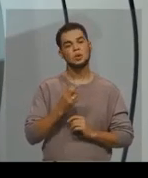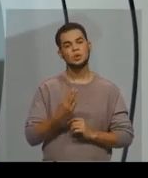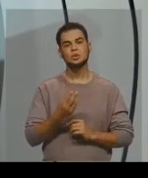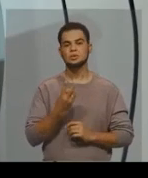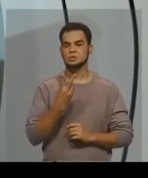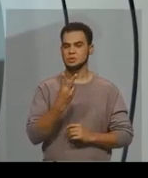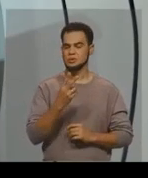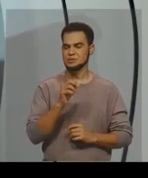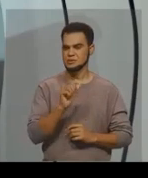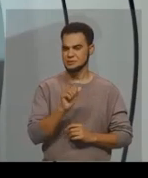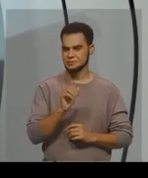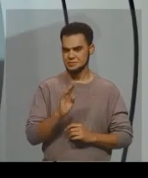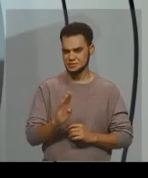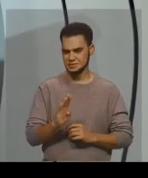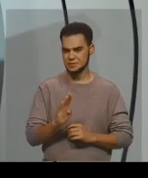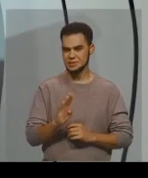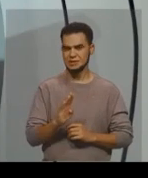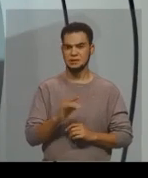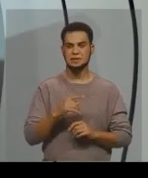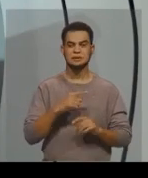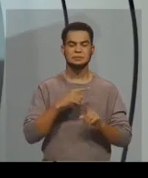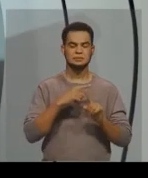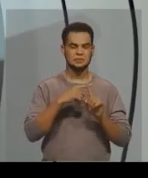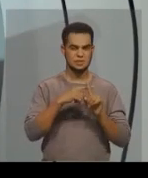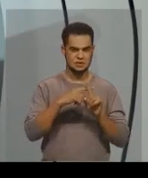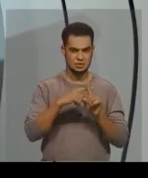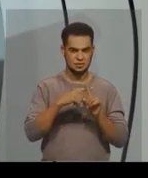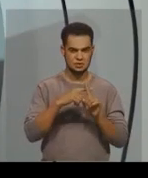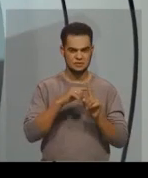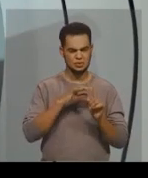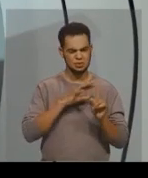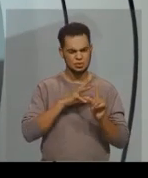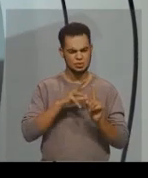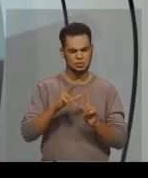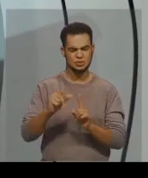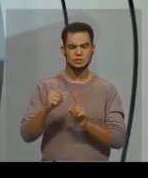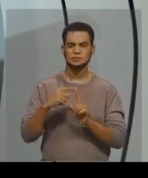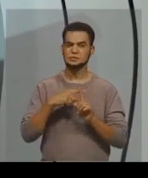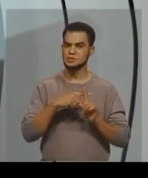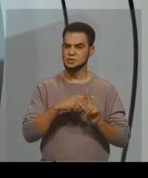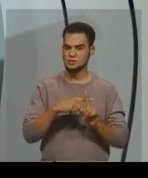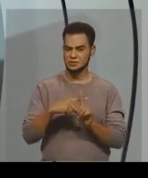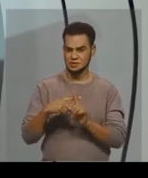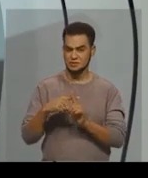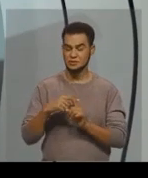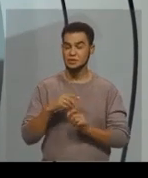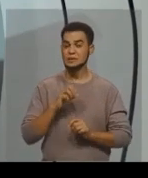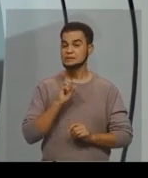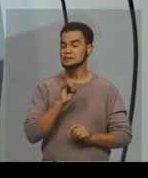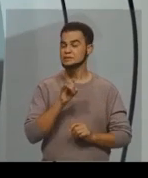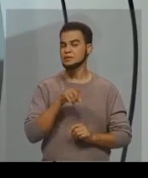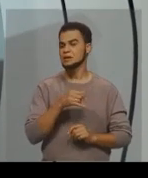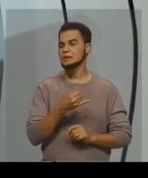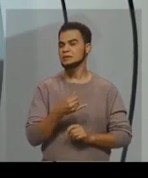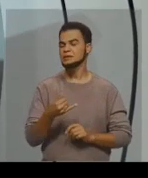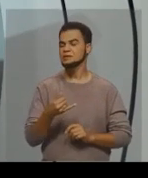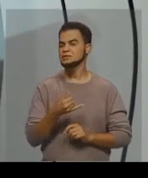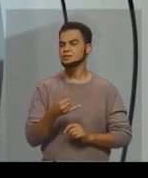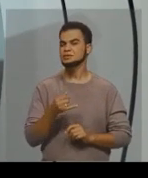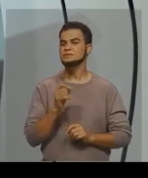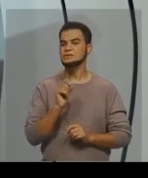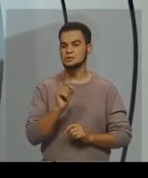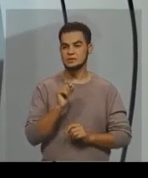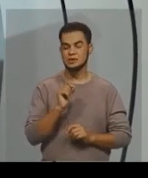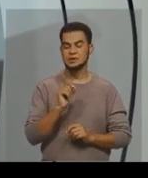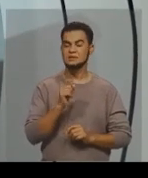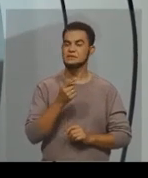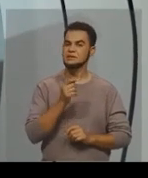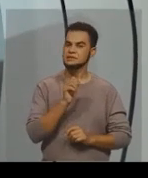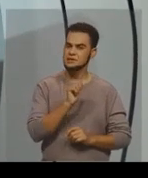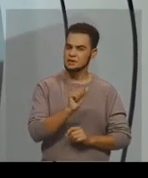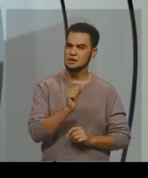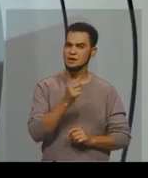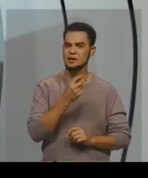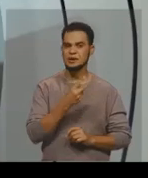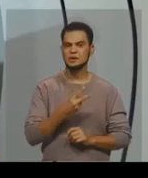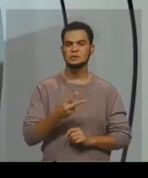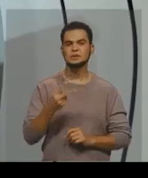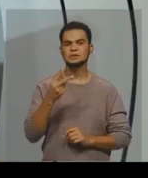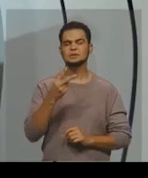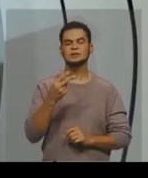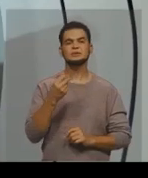Não é positivo? Tudo positivo. Se aqui fosse negativo, ficaria assim, ó. A ao quadrado